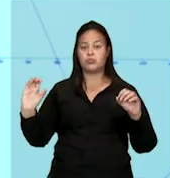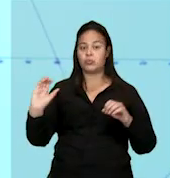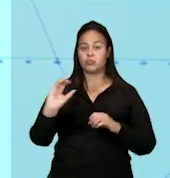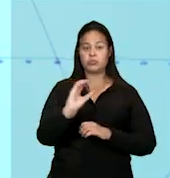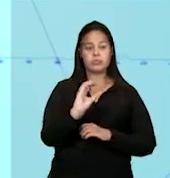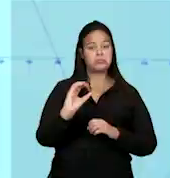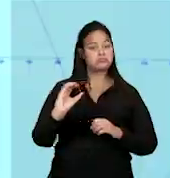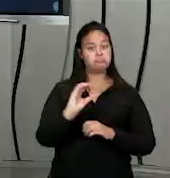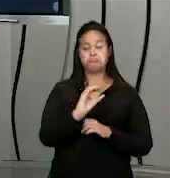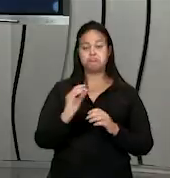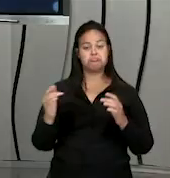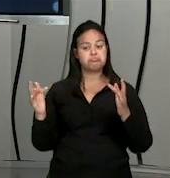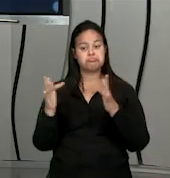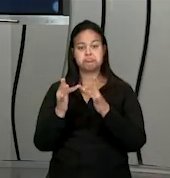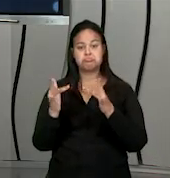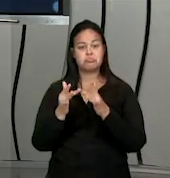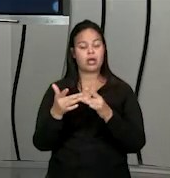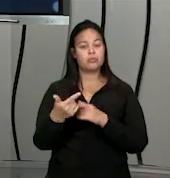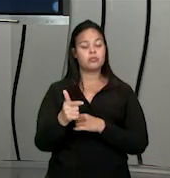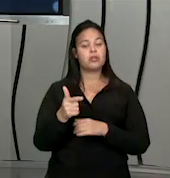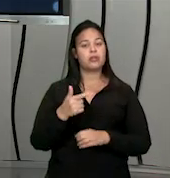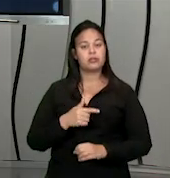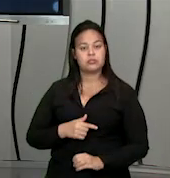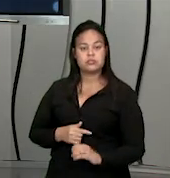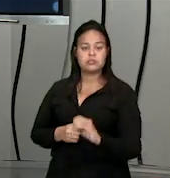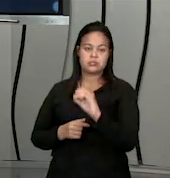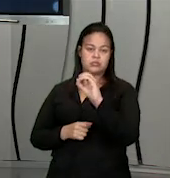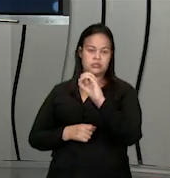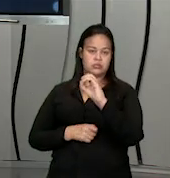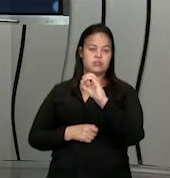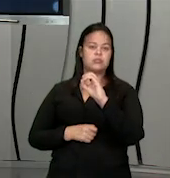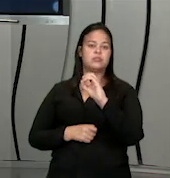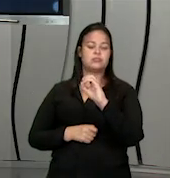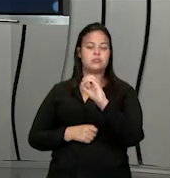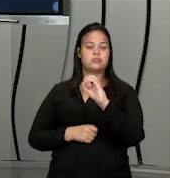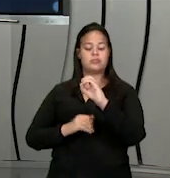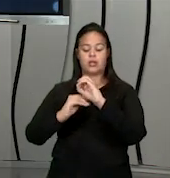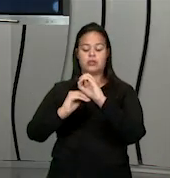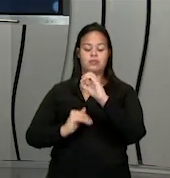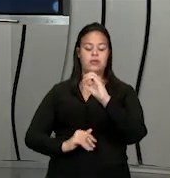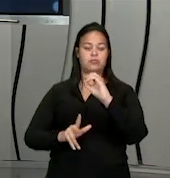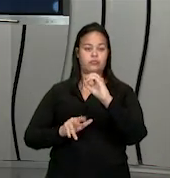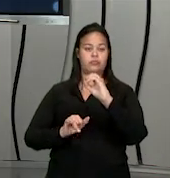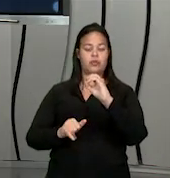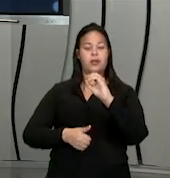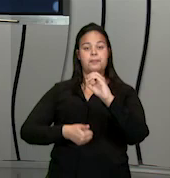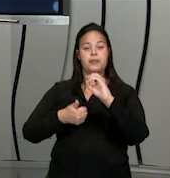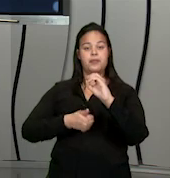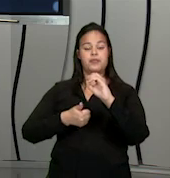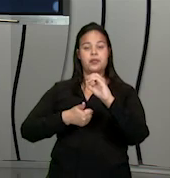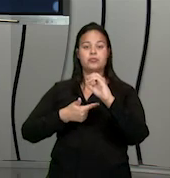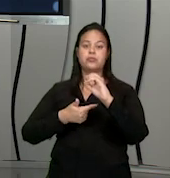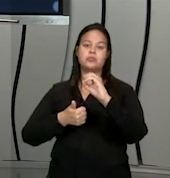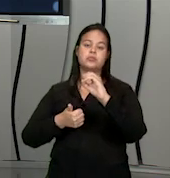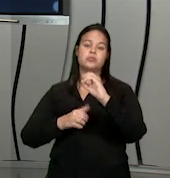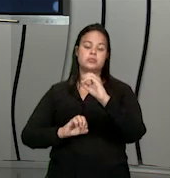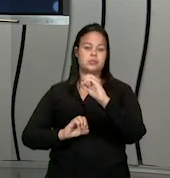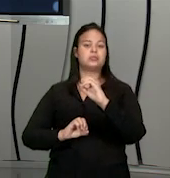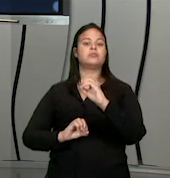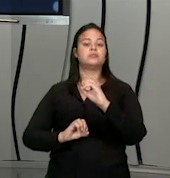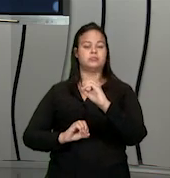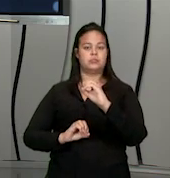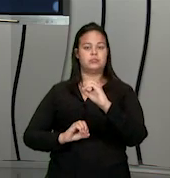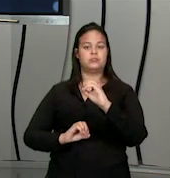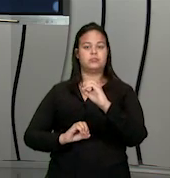na circunferência. Então, 0. E aí nós vamos fazer os de baixo. Primeiro de baixo, 210, então menos